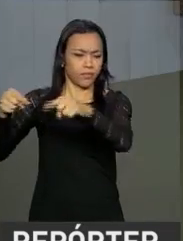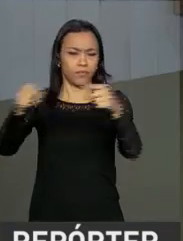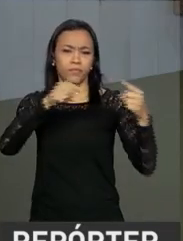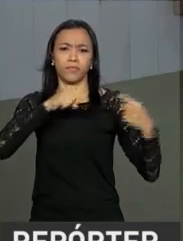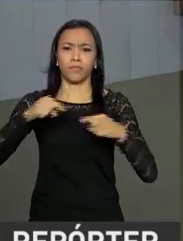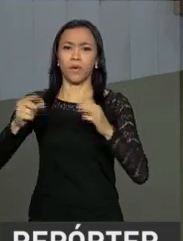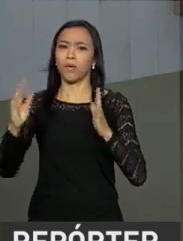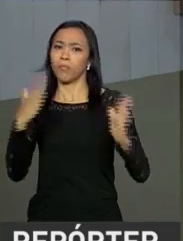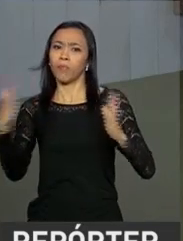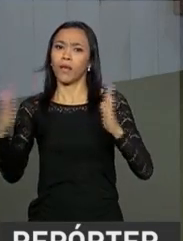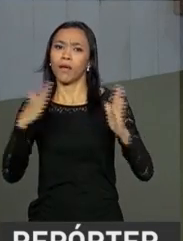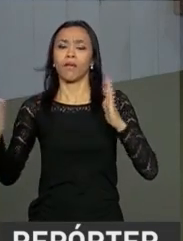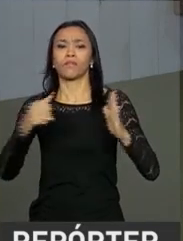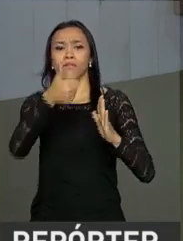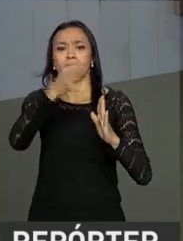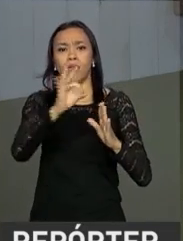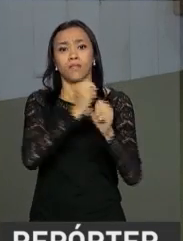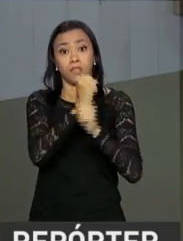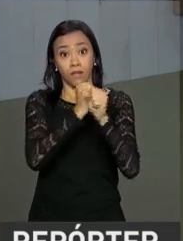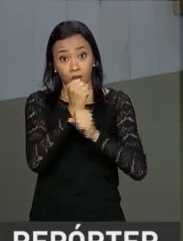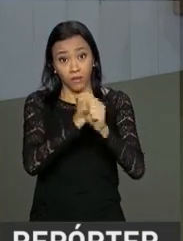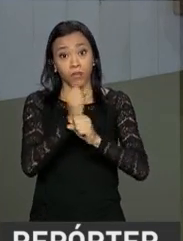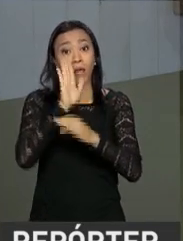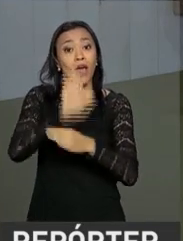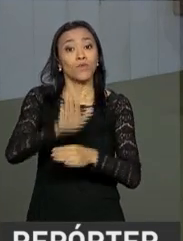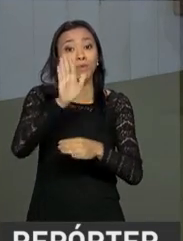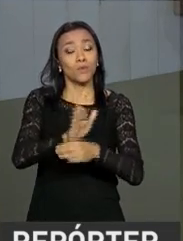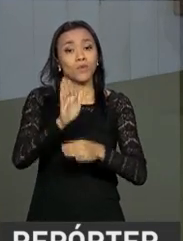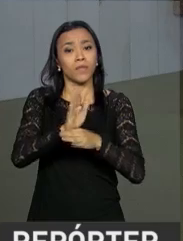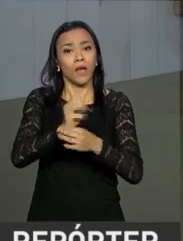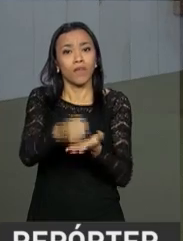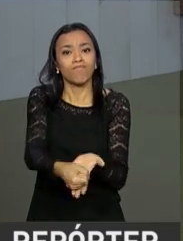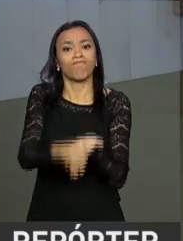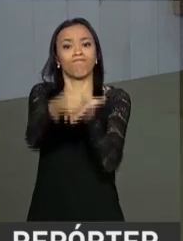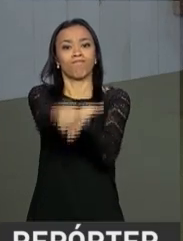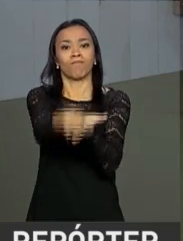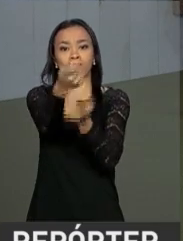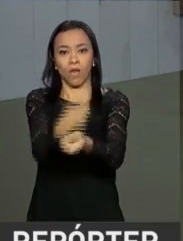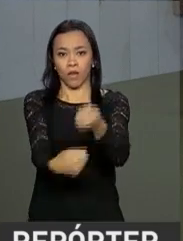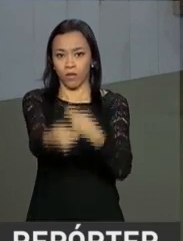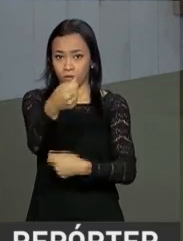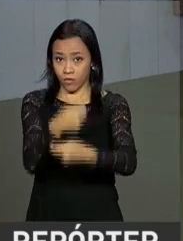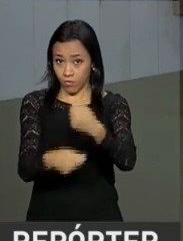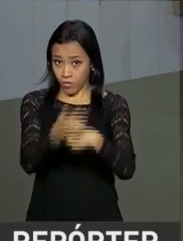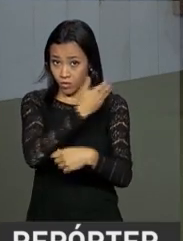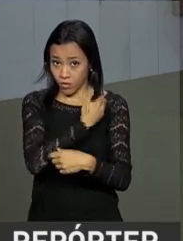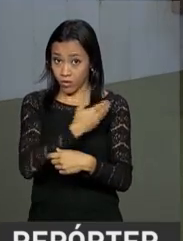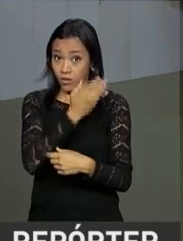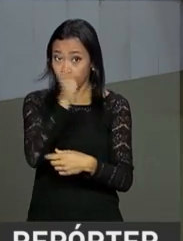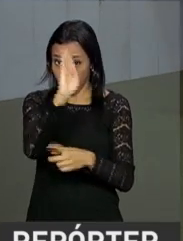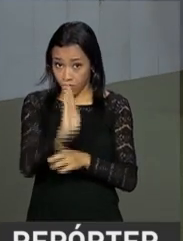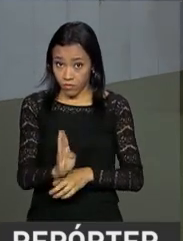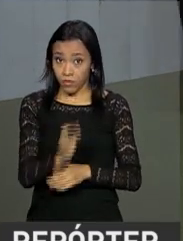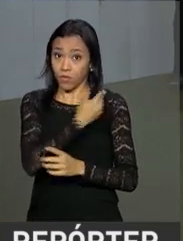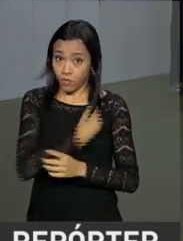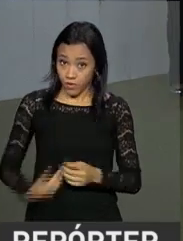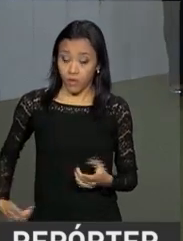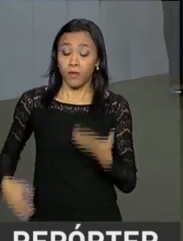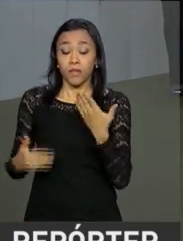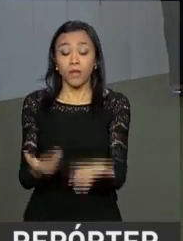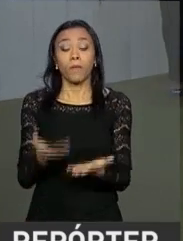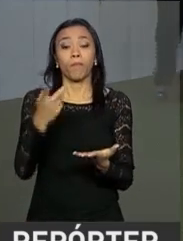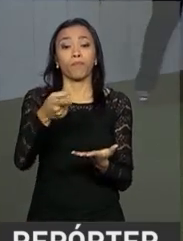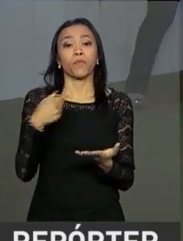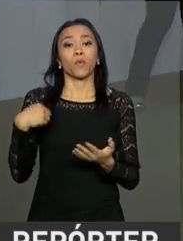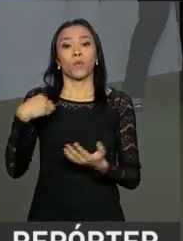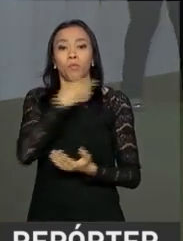vigorar por pelo menos 10 anos para ajudar na retomada do crescimento da economia. O ministro da Fazenda, Henrique Meirelles, ele já falou